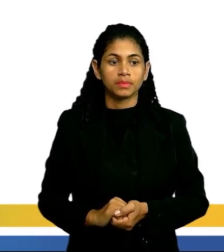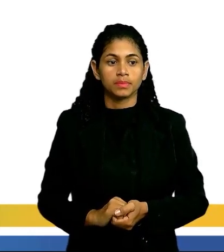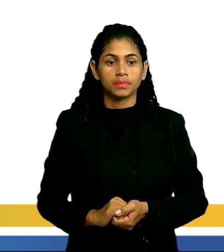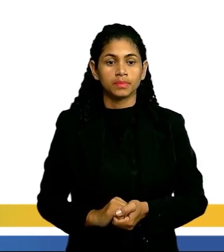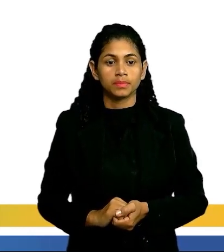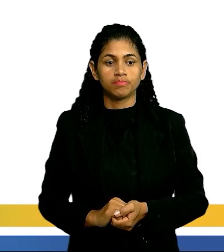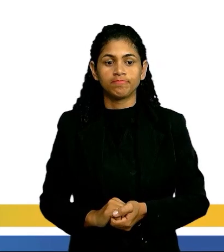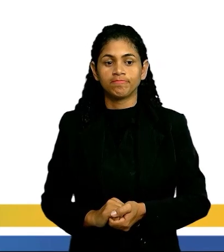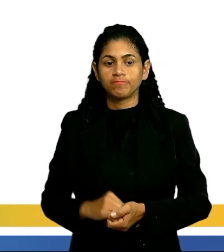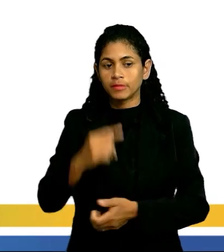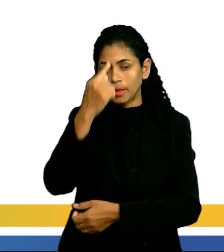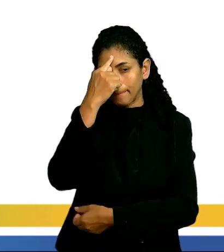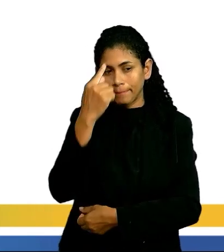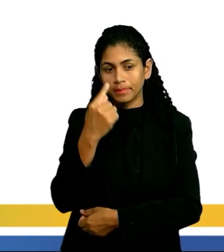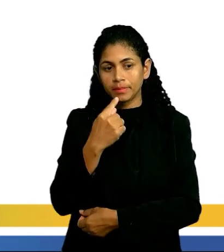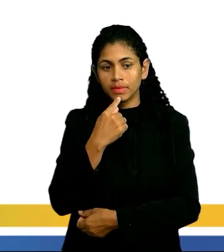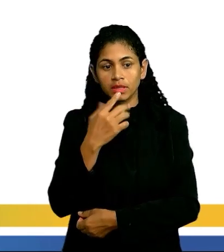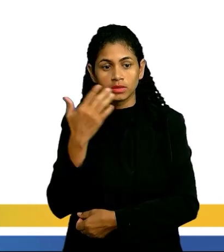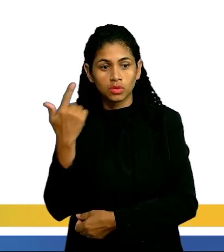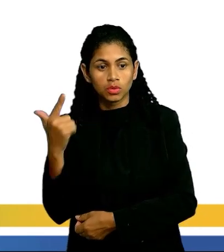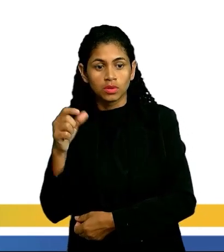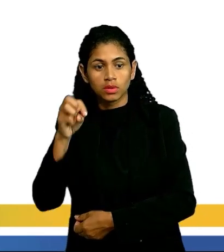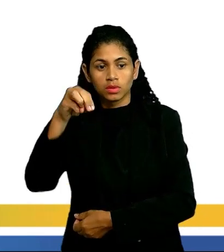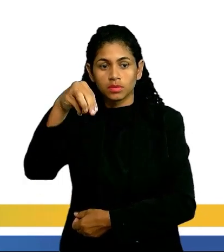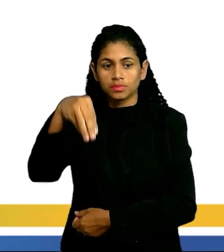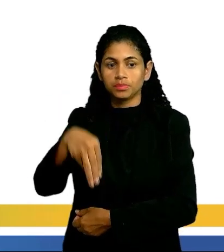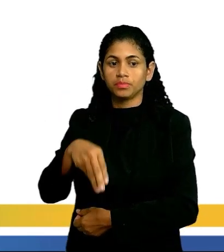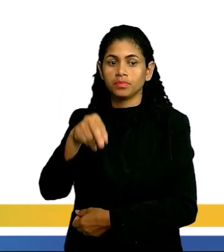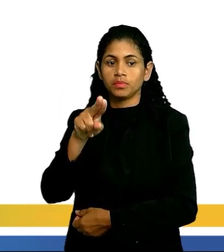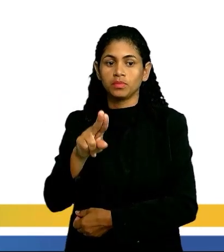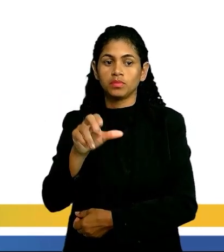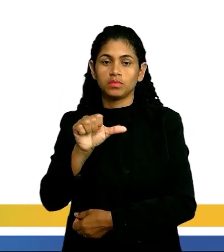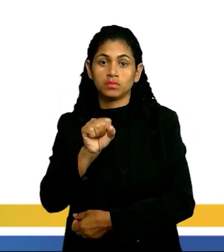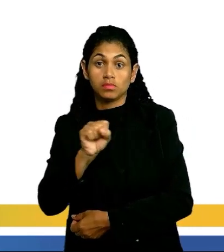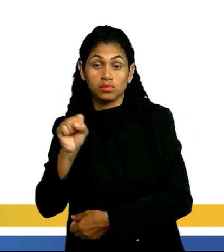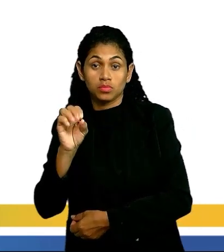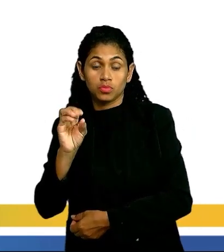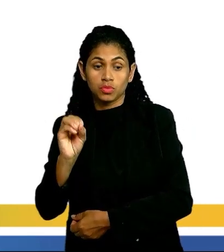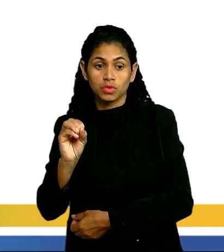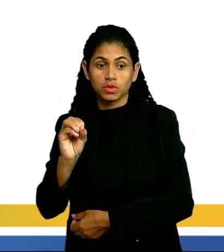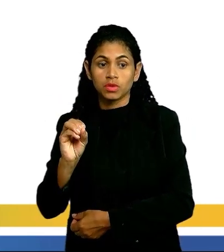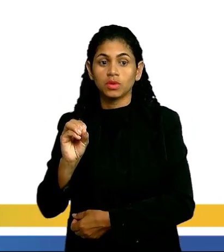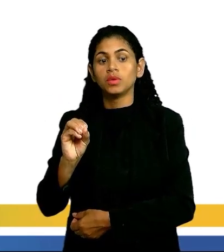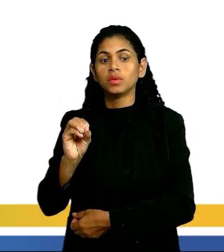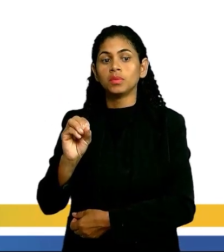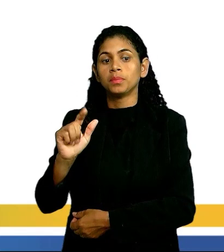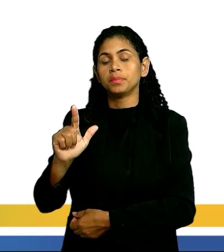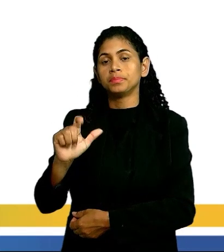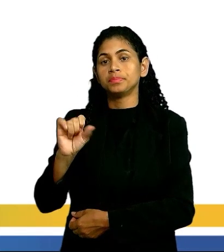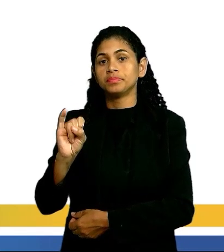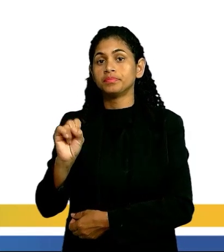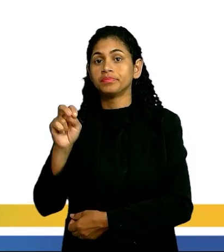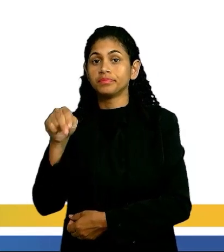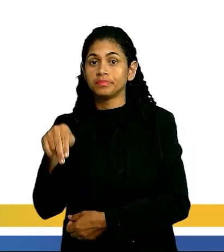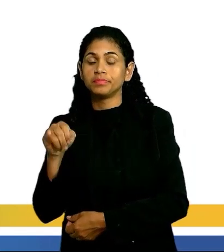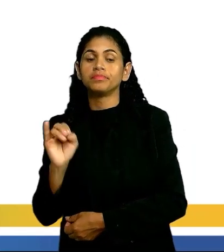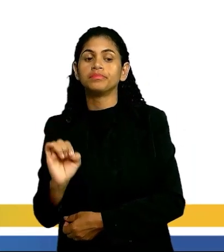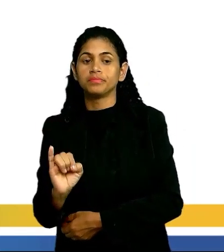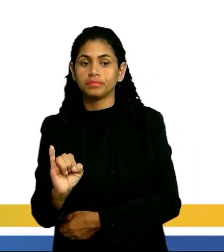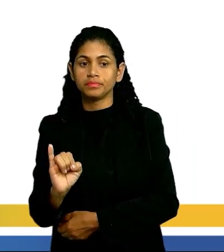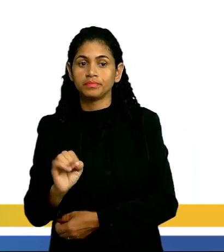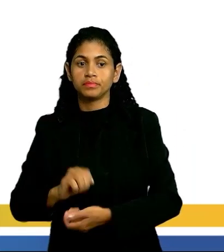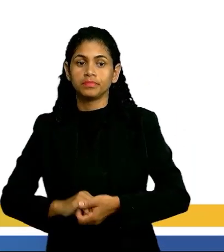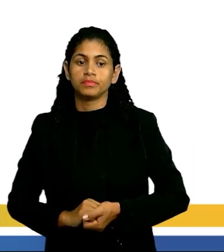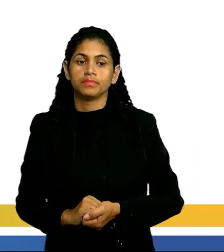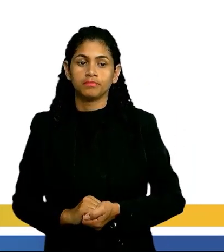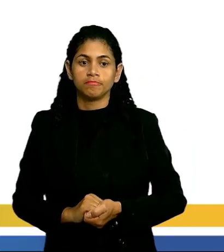imagem da direita, da tela da direita, nós temos um outro líder totalitário, que é o Benito Mussolini, né, que está na Itália também na presença